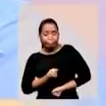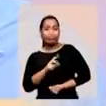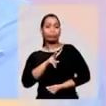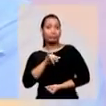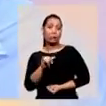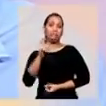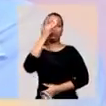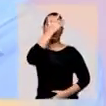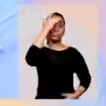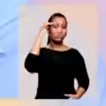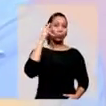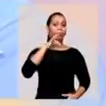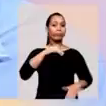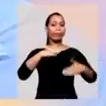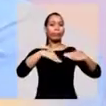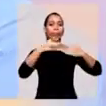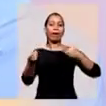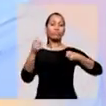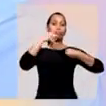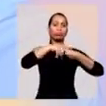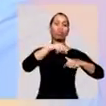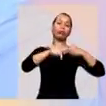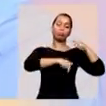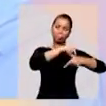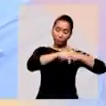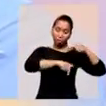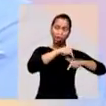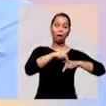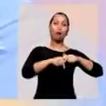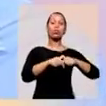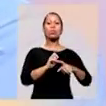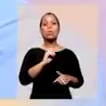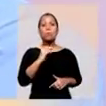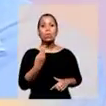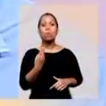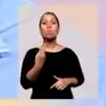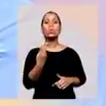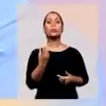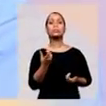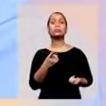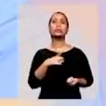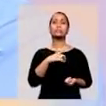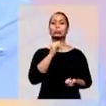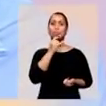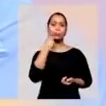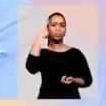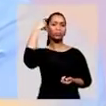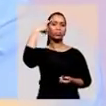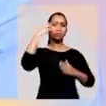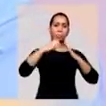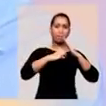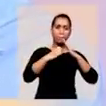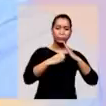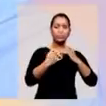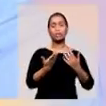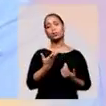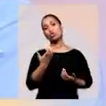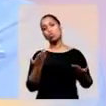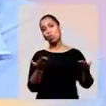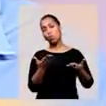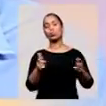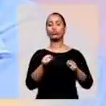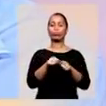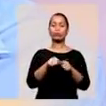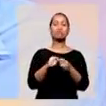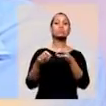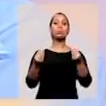frustração, exatamente. Essa pessoa, com o tempo, vai querer voltar ao mercado, vai sair, ou ele acaba criando um PJ, ele acaba fazendo, ou hoje